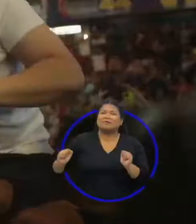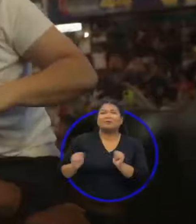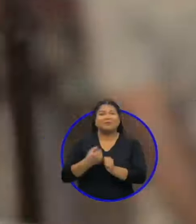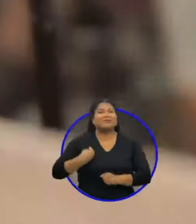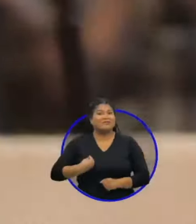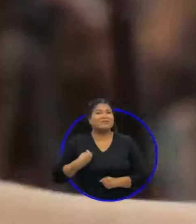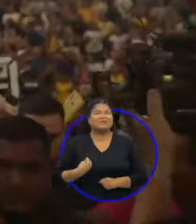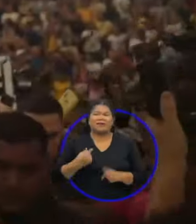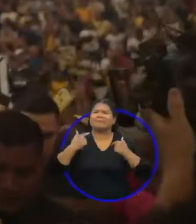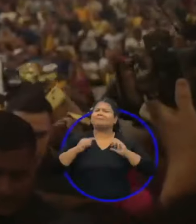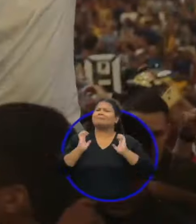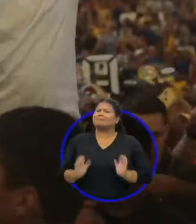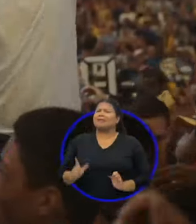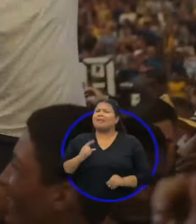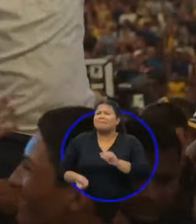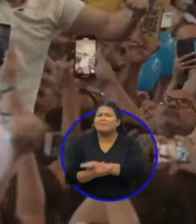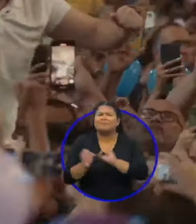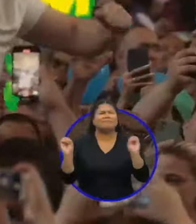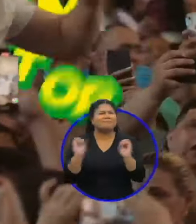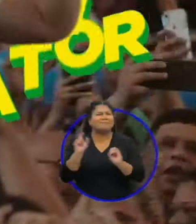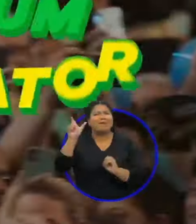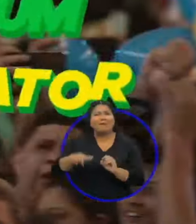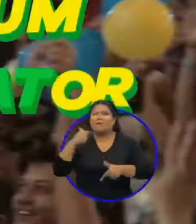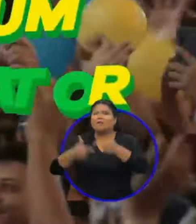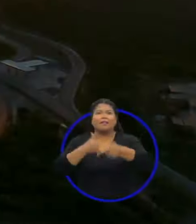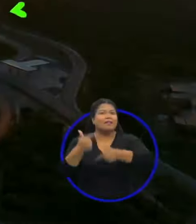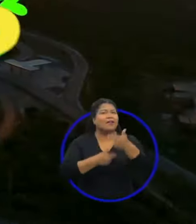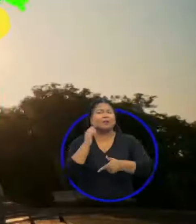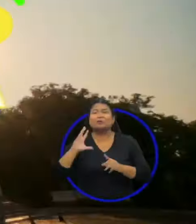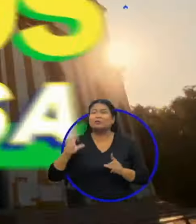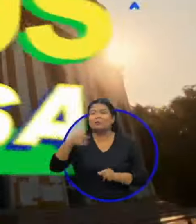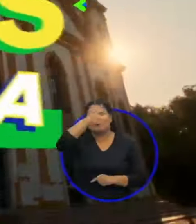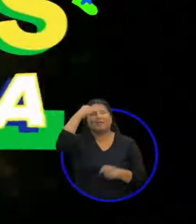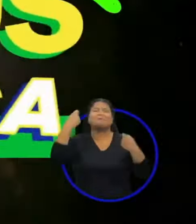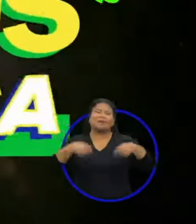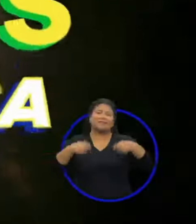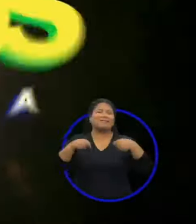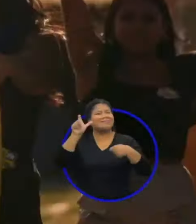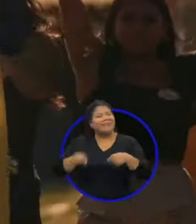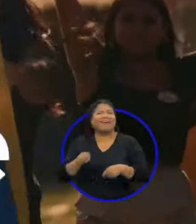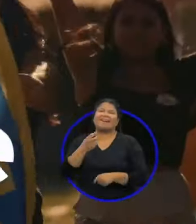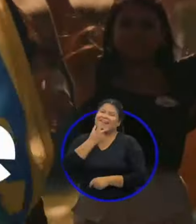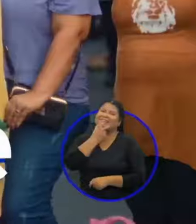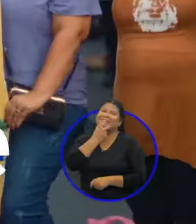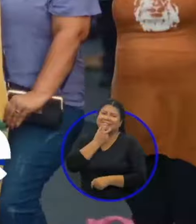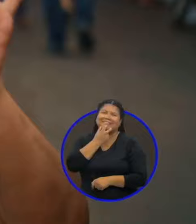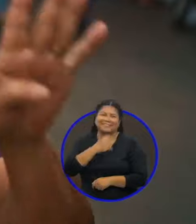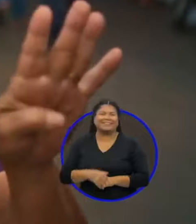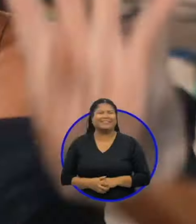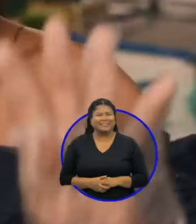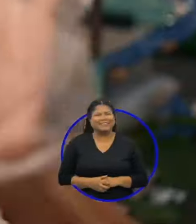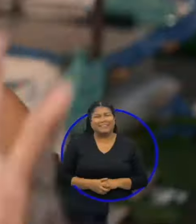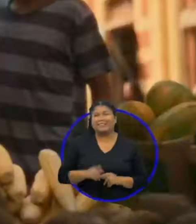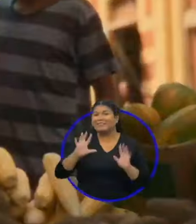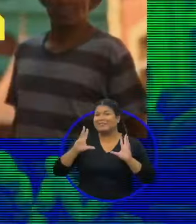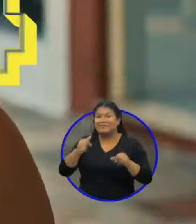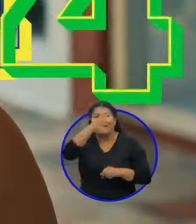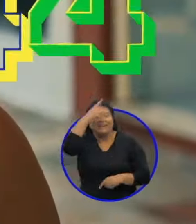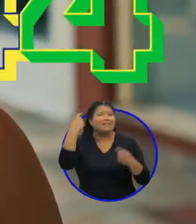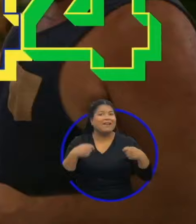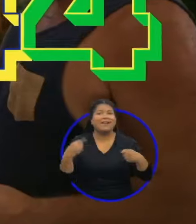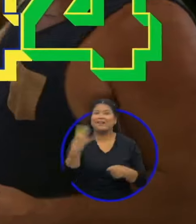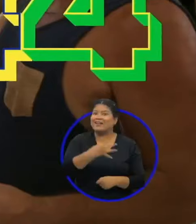junto e tá presente. Ficha limpa e ralador, o cara é um trator. Tudo que Manaus precisa é do Roberto Cidade.